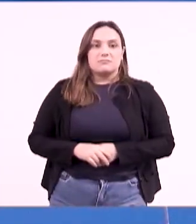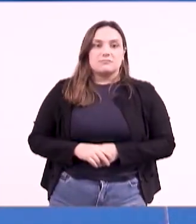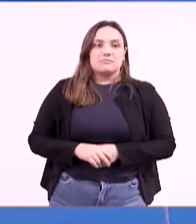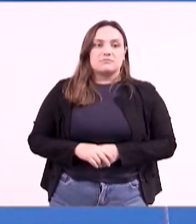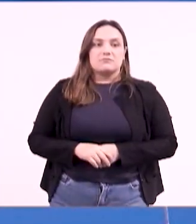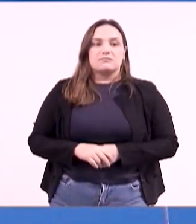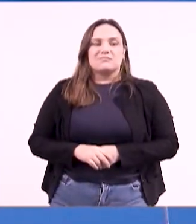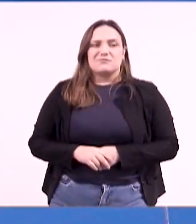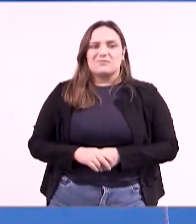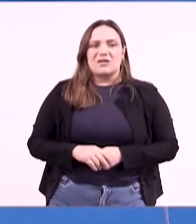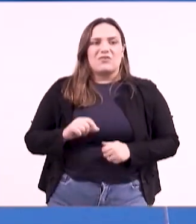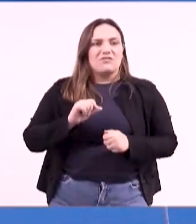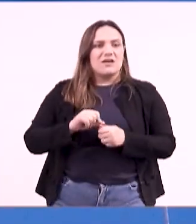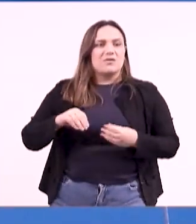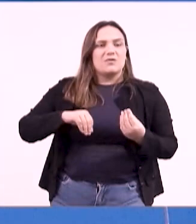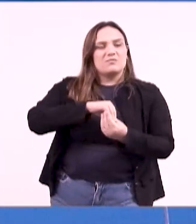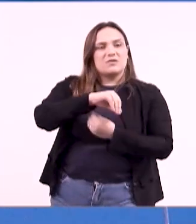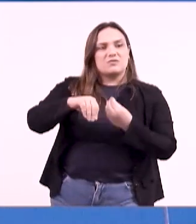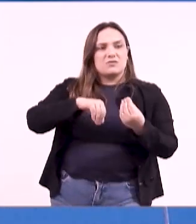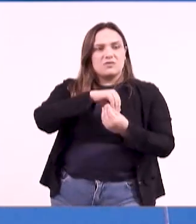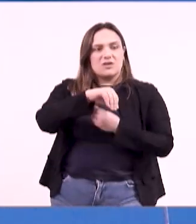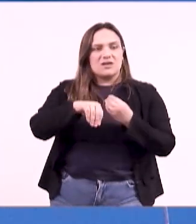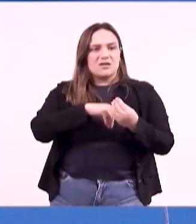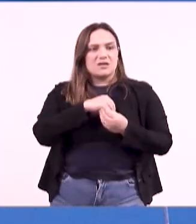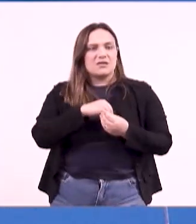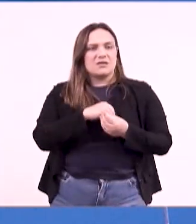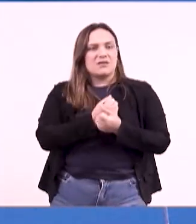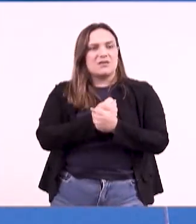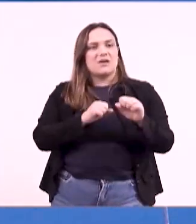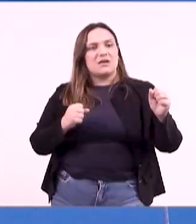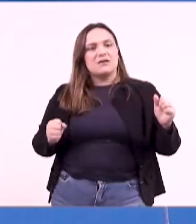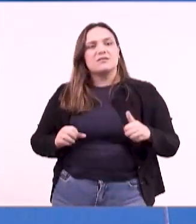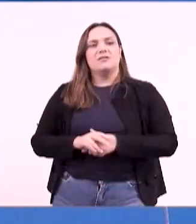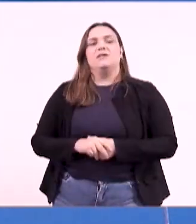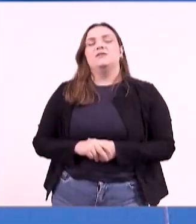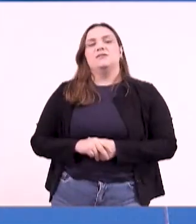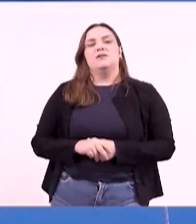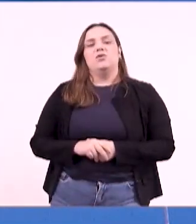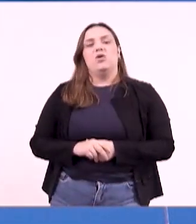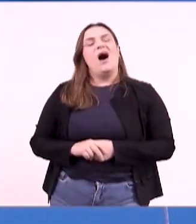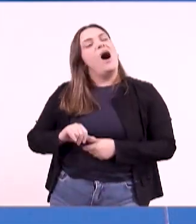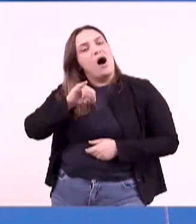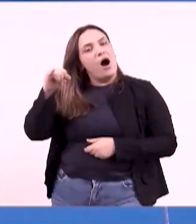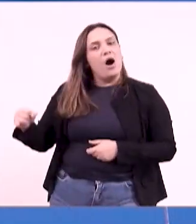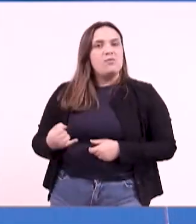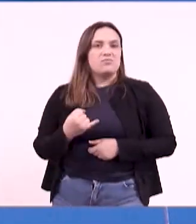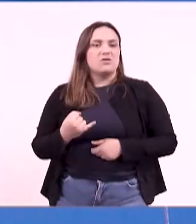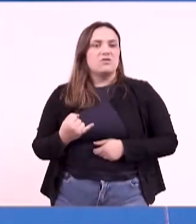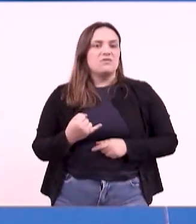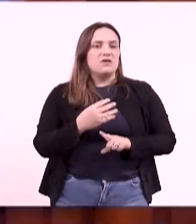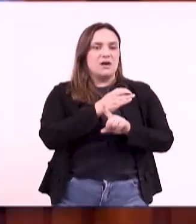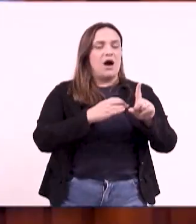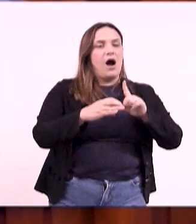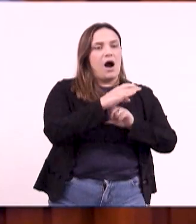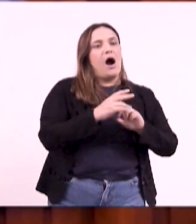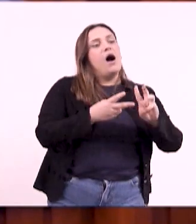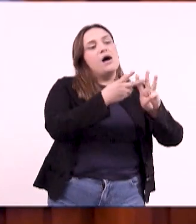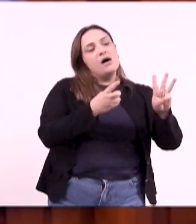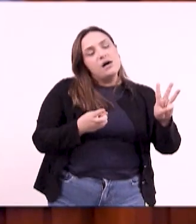uma confusão gigante, usando da boa-fé da comunidade